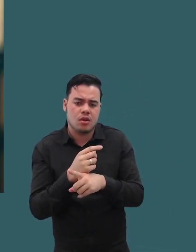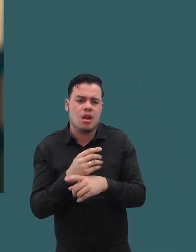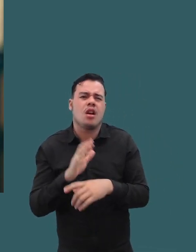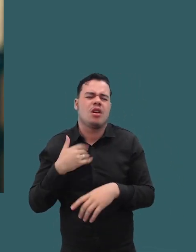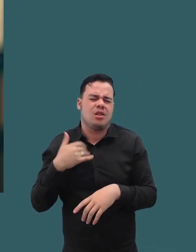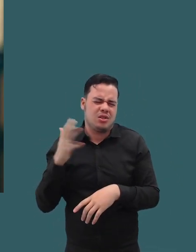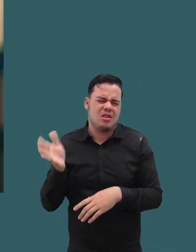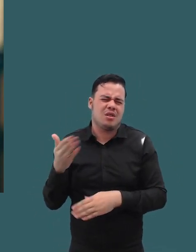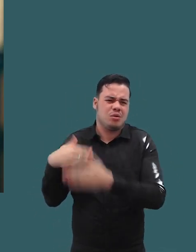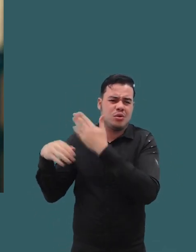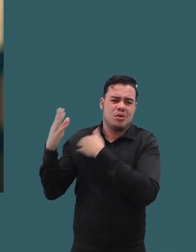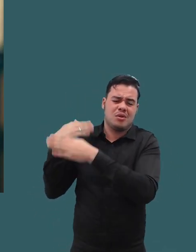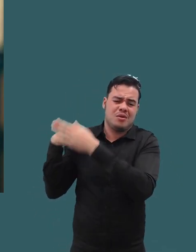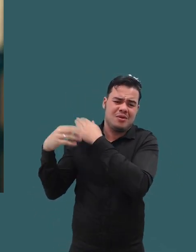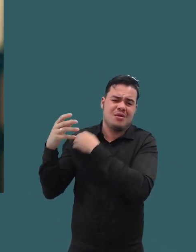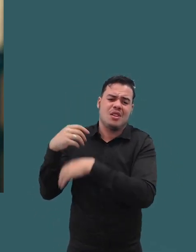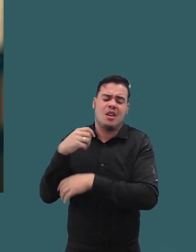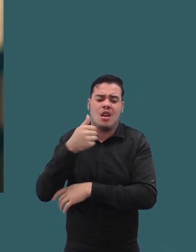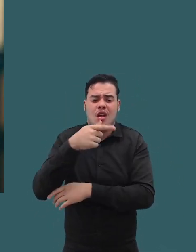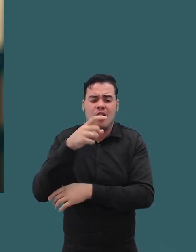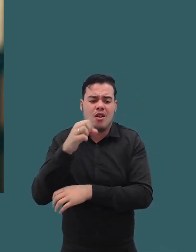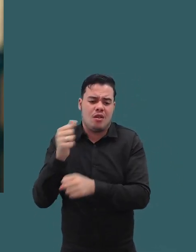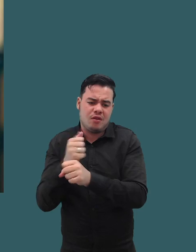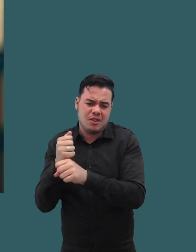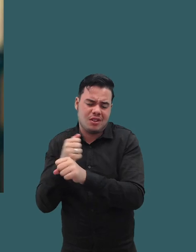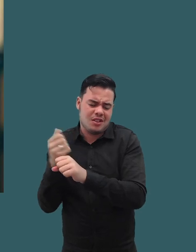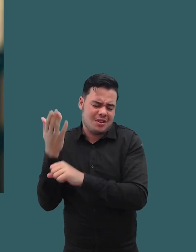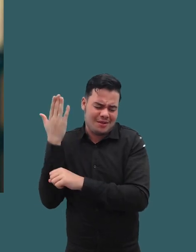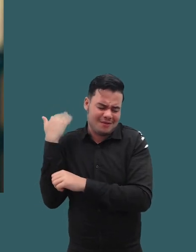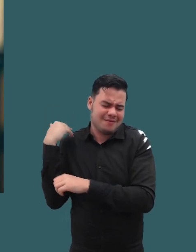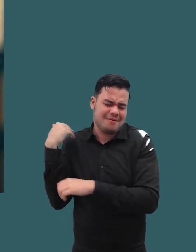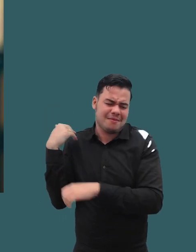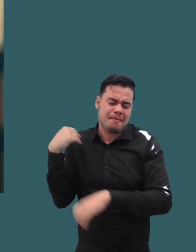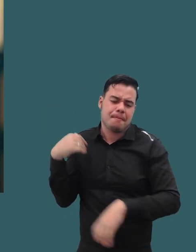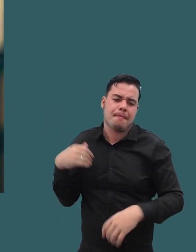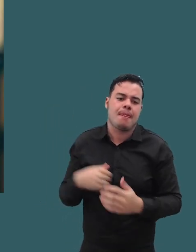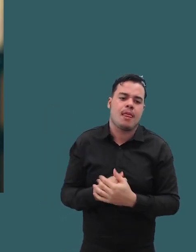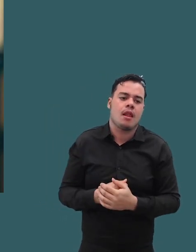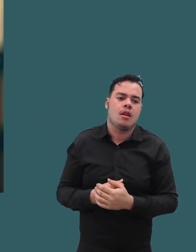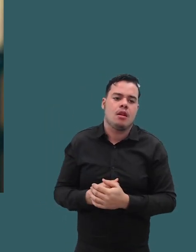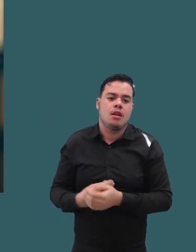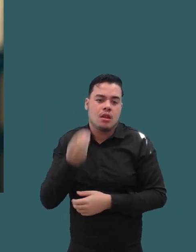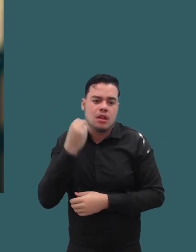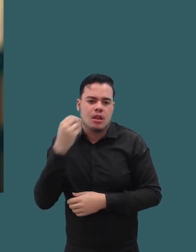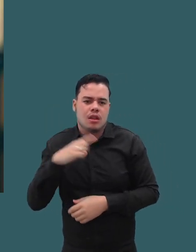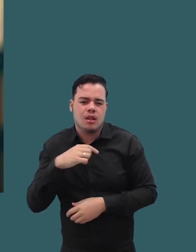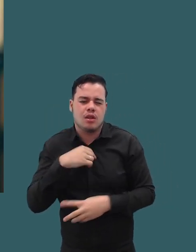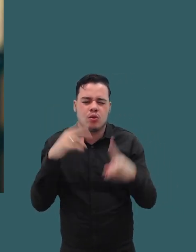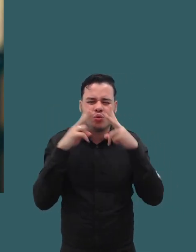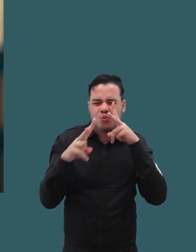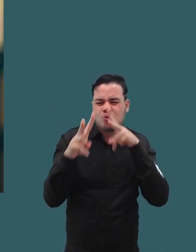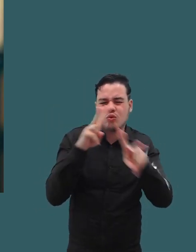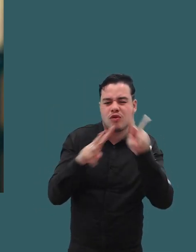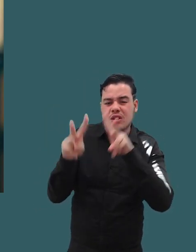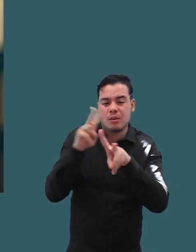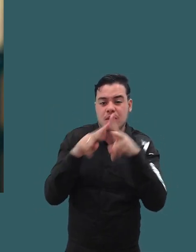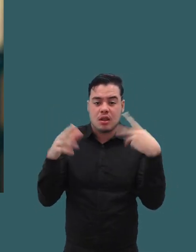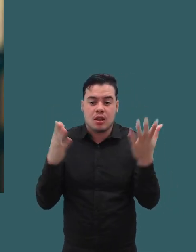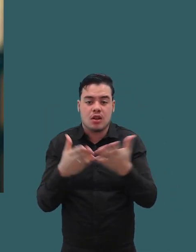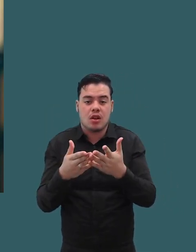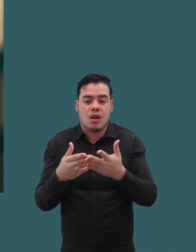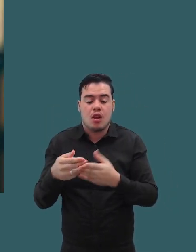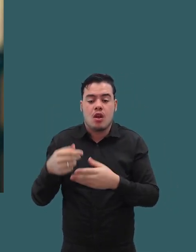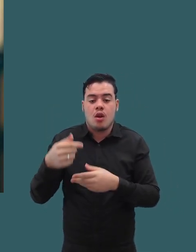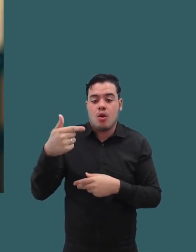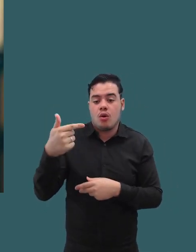quase 20 anos. Né? E a gente agora está tentando dar essa visibilidade. Vai buscar no segundo semestre, em